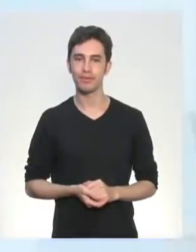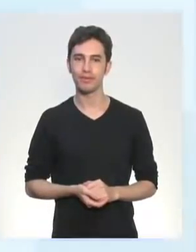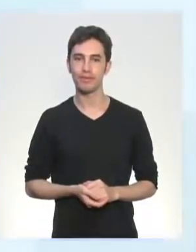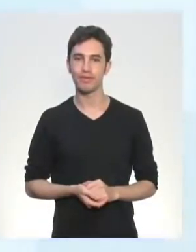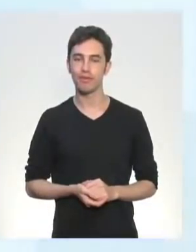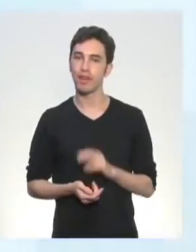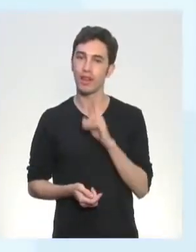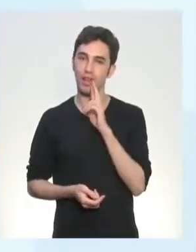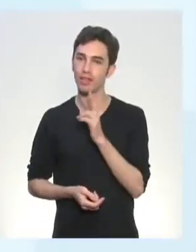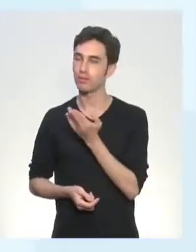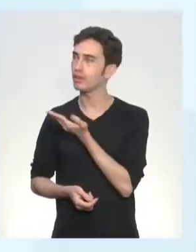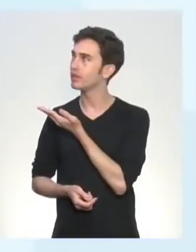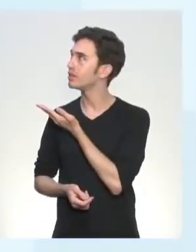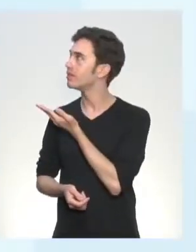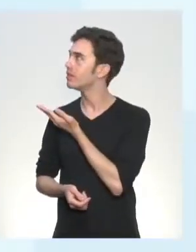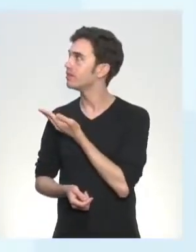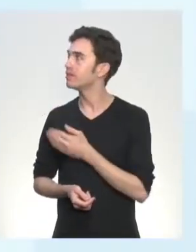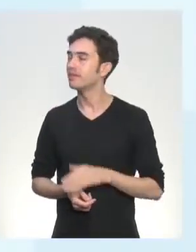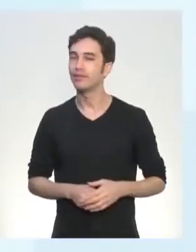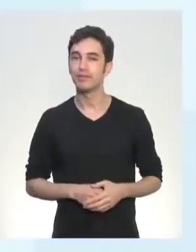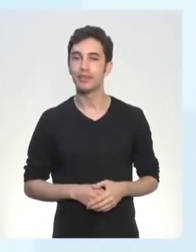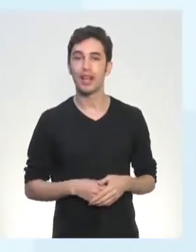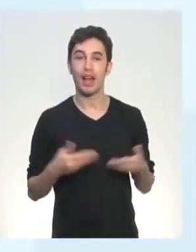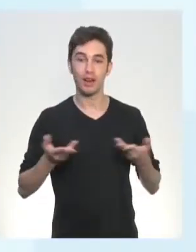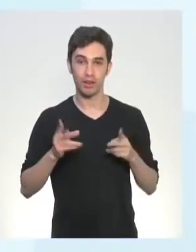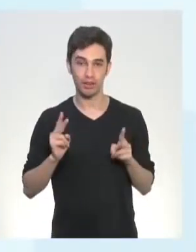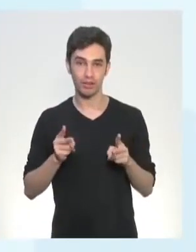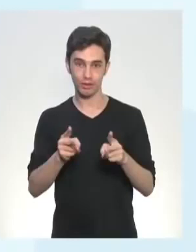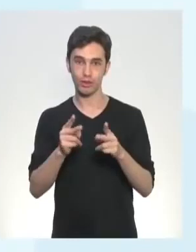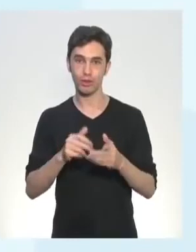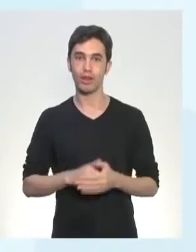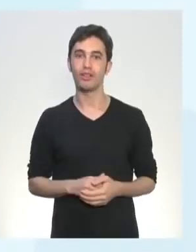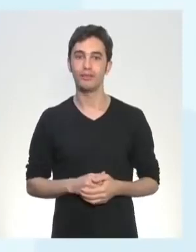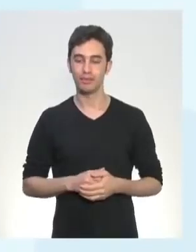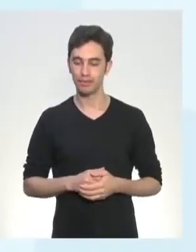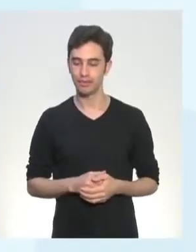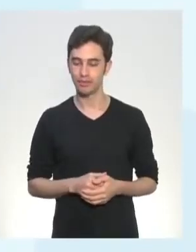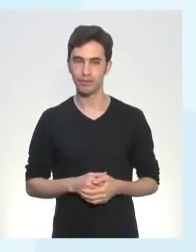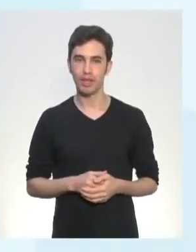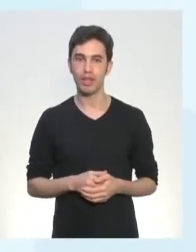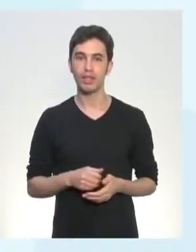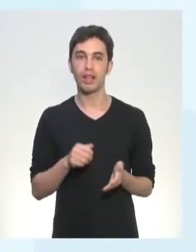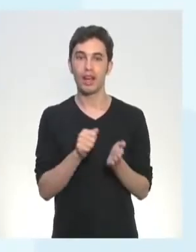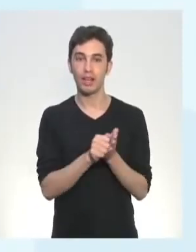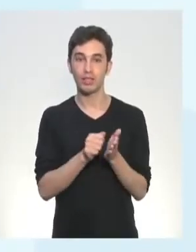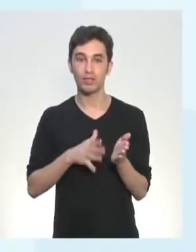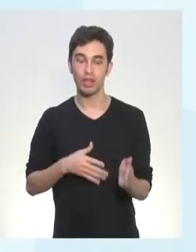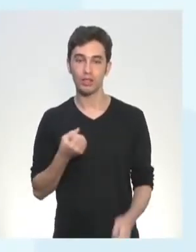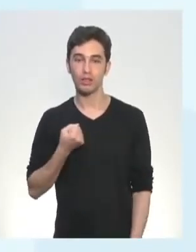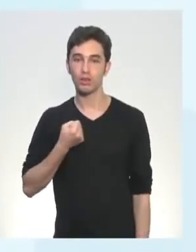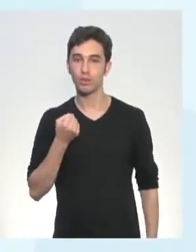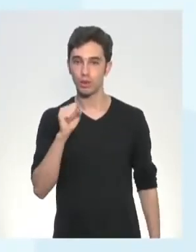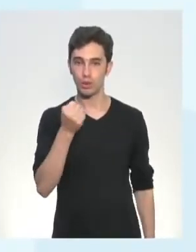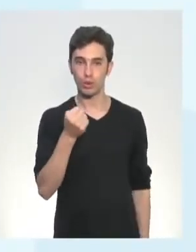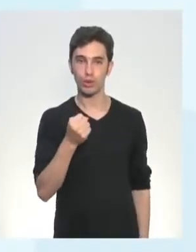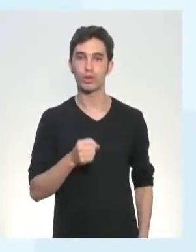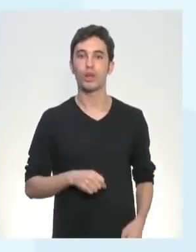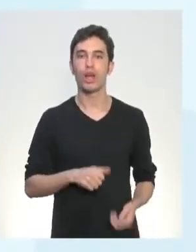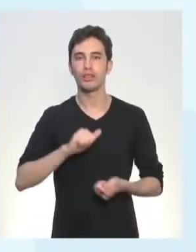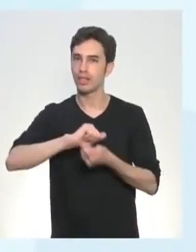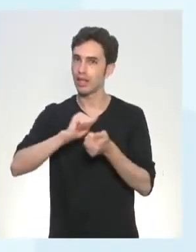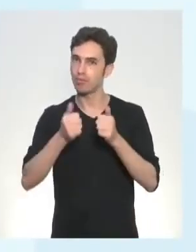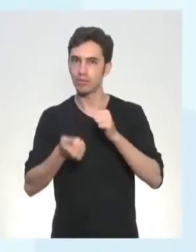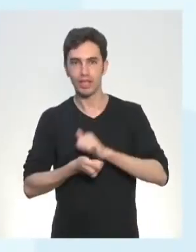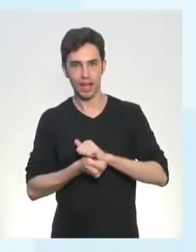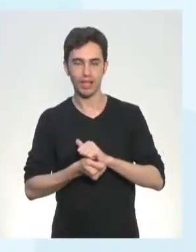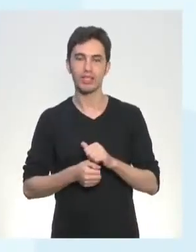resolução, 12% e 50%. E agora a gente vai continuar. Então, vamos lá. Mais uma atividade, atividade 8, ela está adaptada, tá? Eu